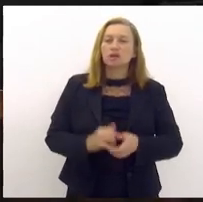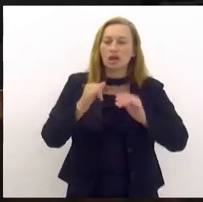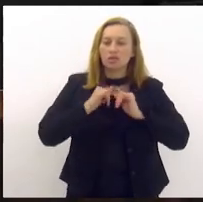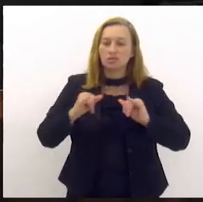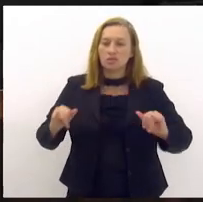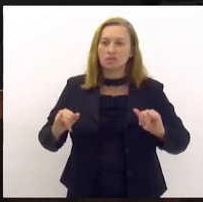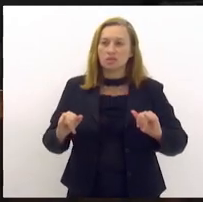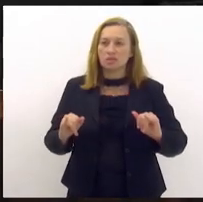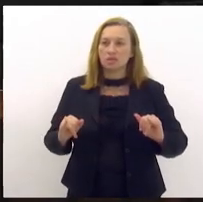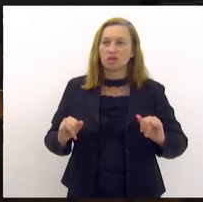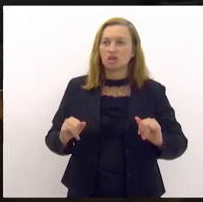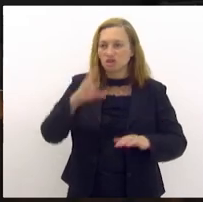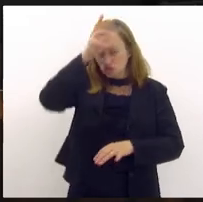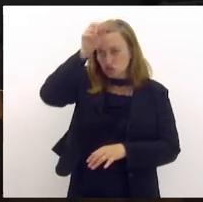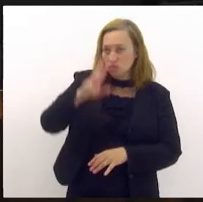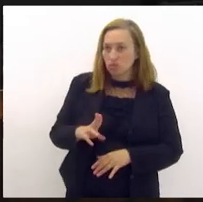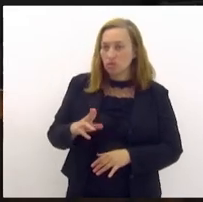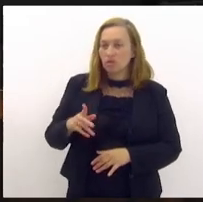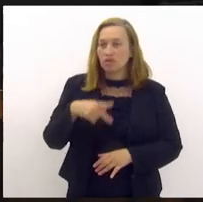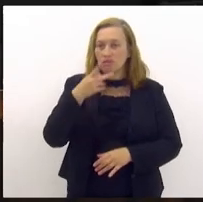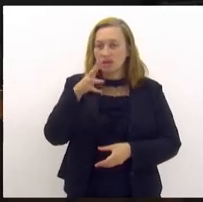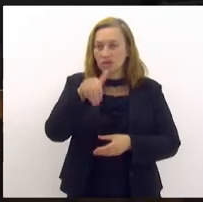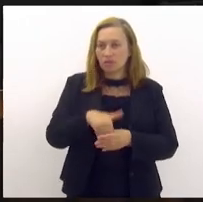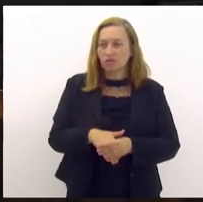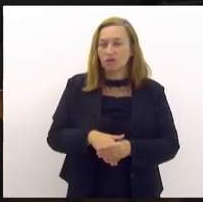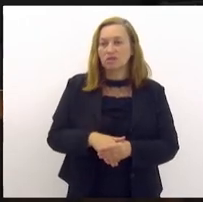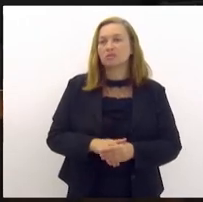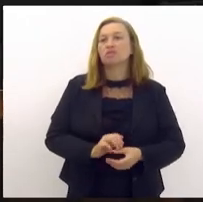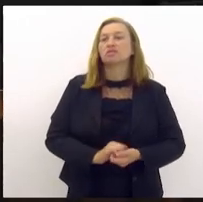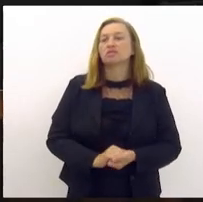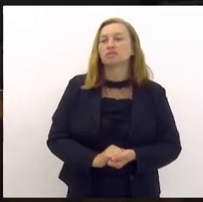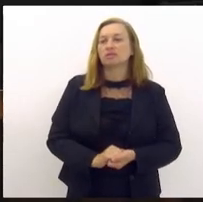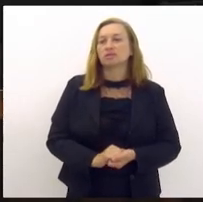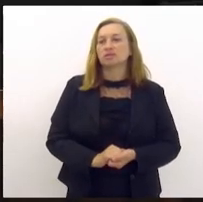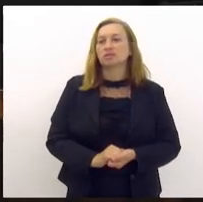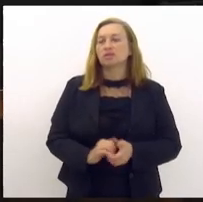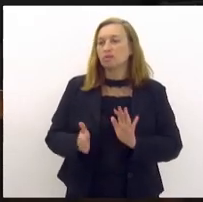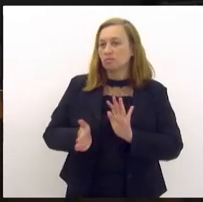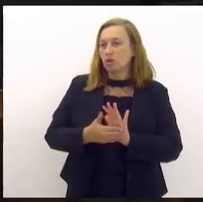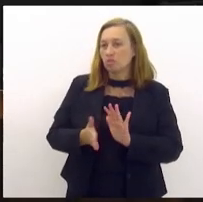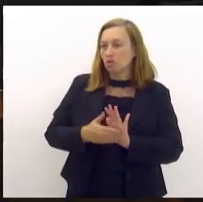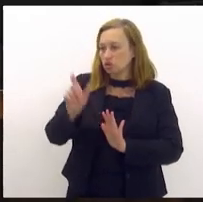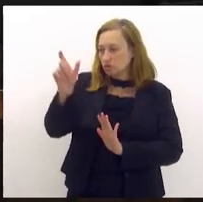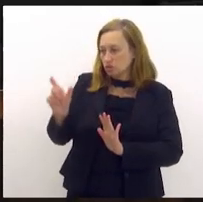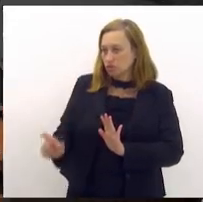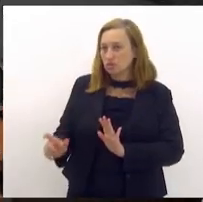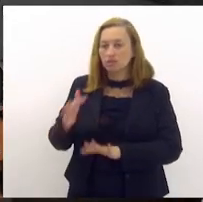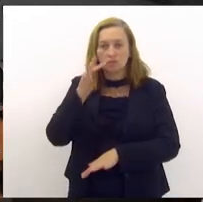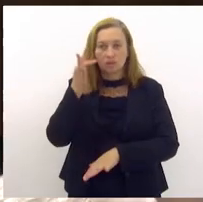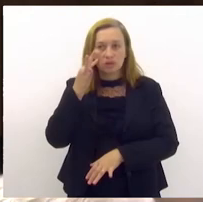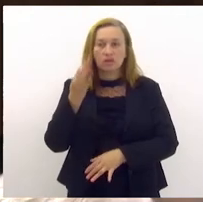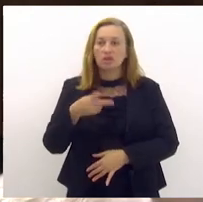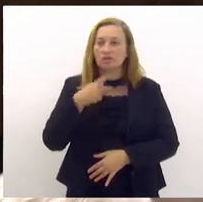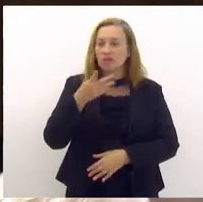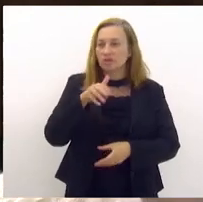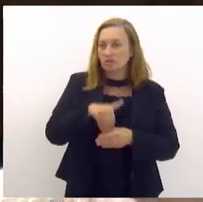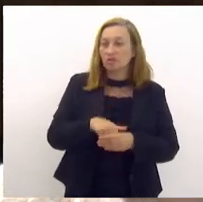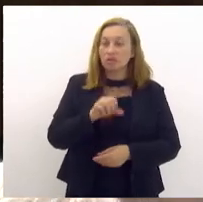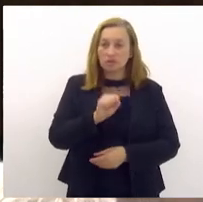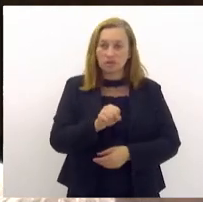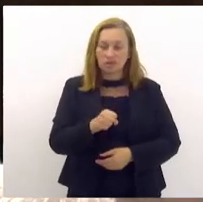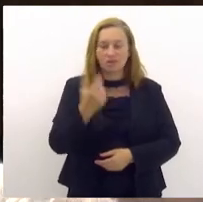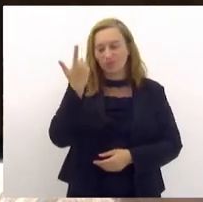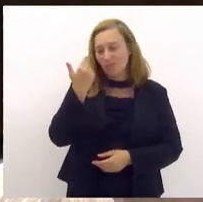Anuncio. Tia Ju, declaração de voto. Para declaração, o autor da proposta. Tia Ju, quero declarar meu voto